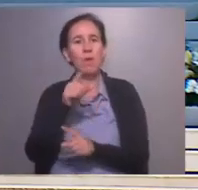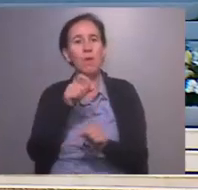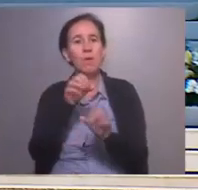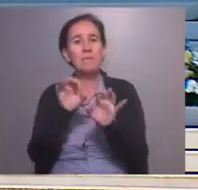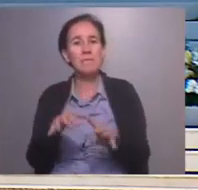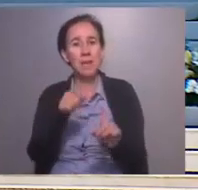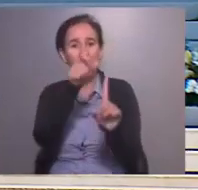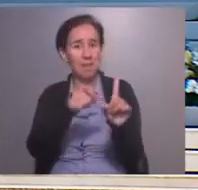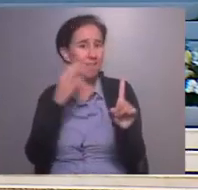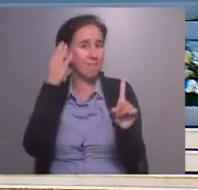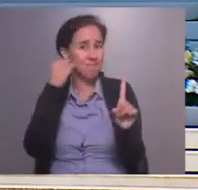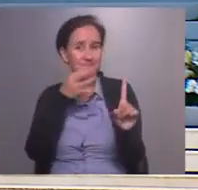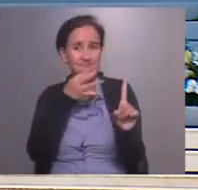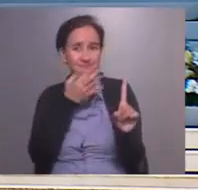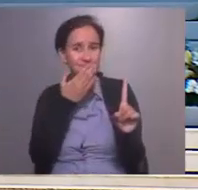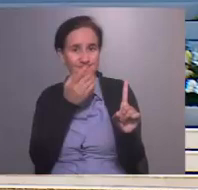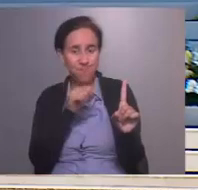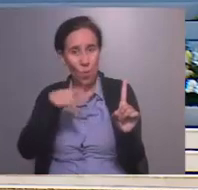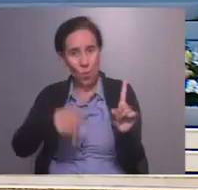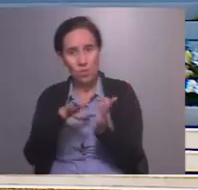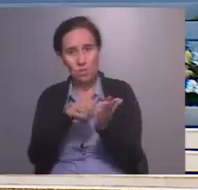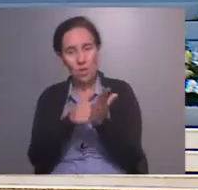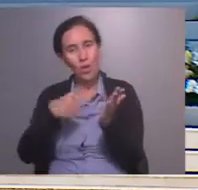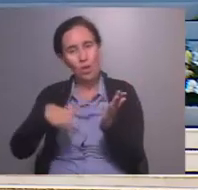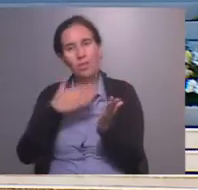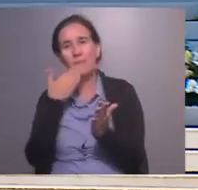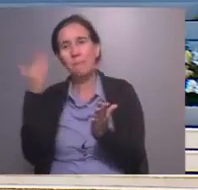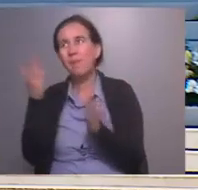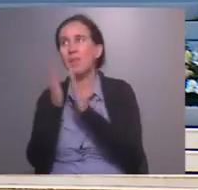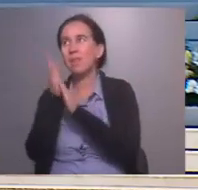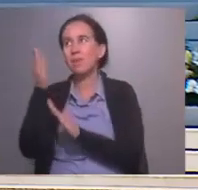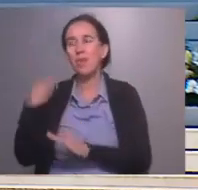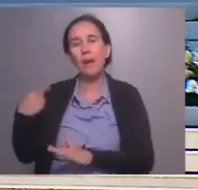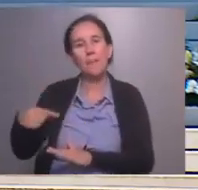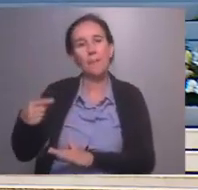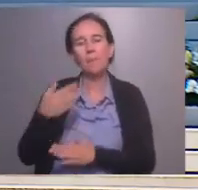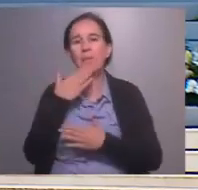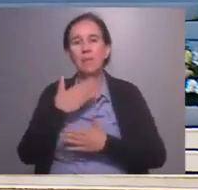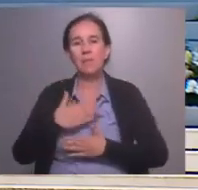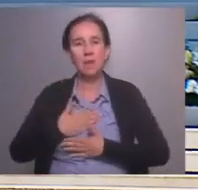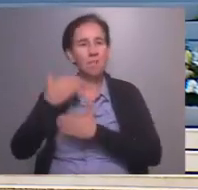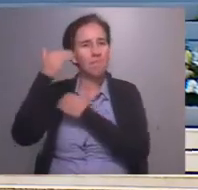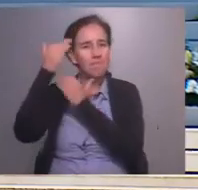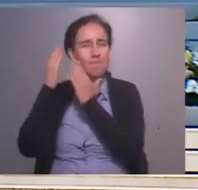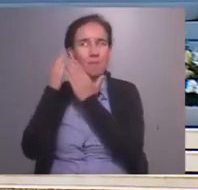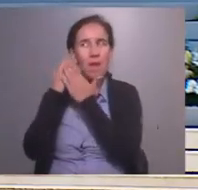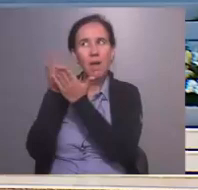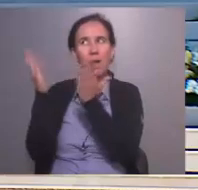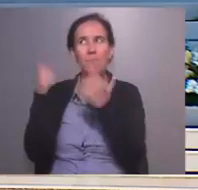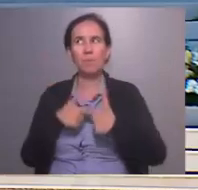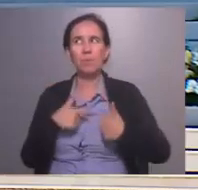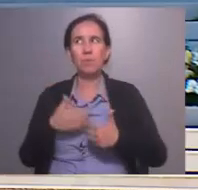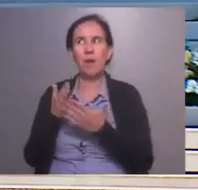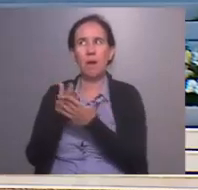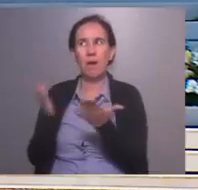surdo-mudo do Evangelho de hoje, podemos pedir a Deus em cada dia que nos abra os ouvidos e o coração